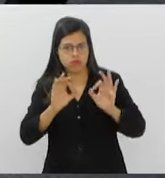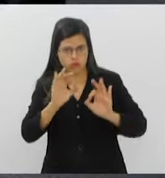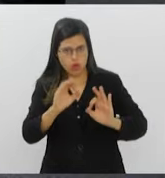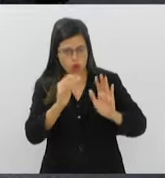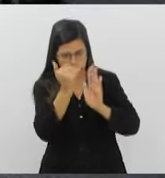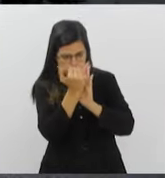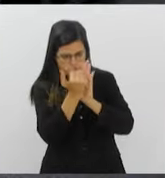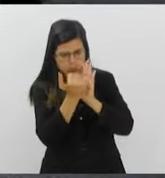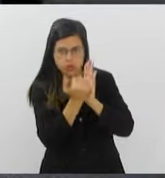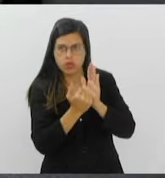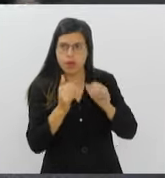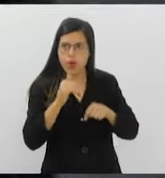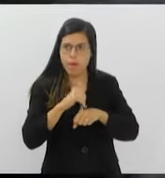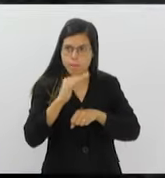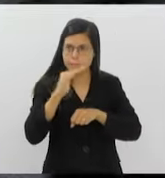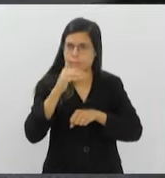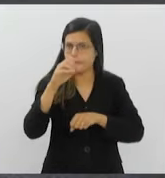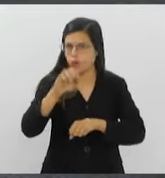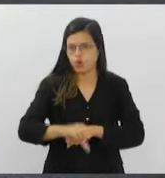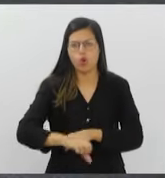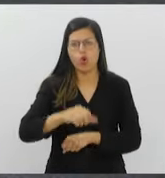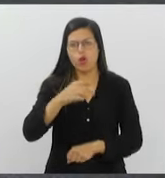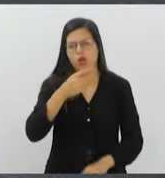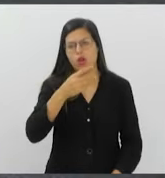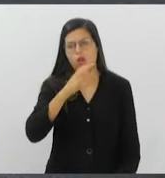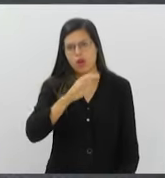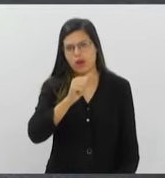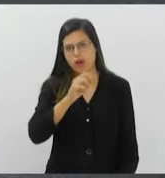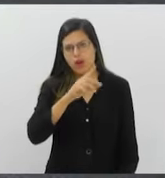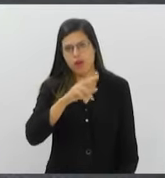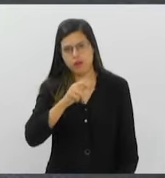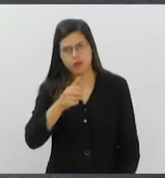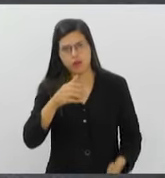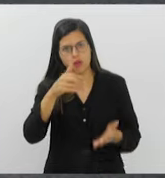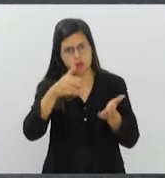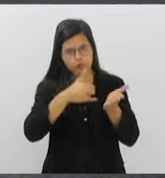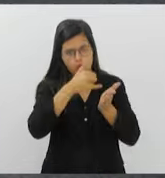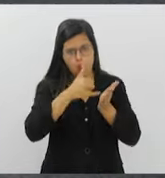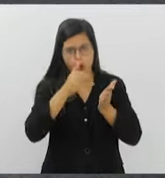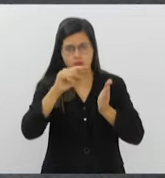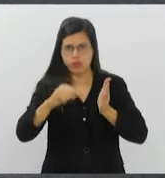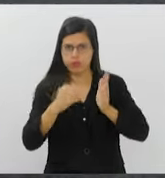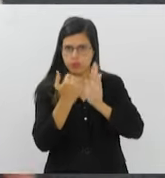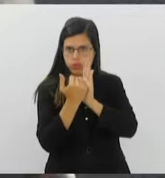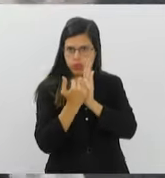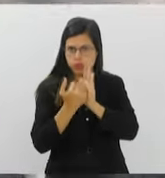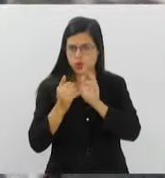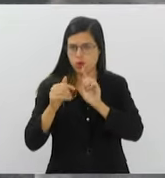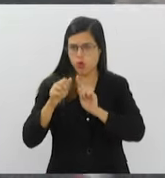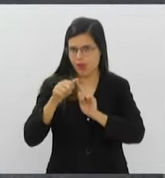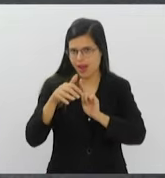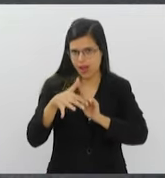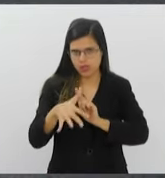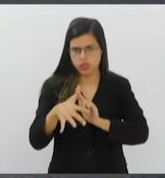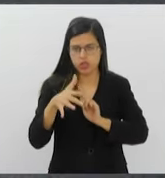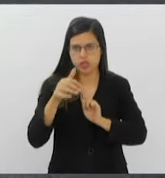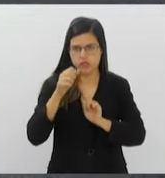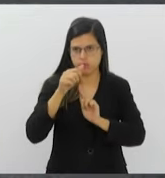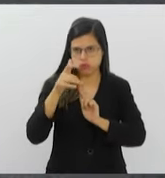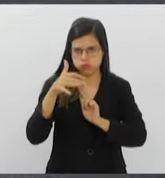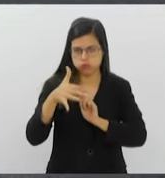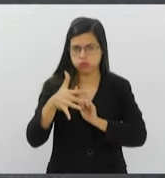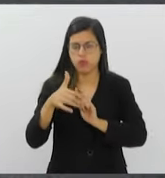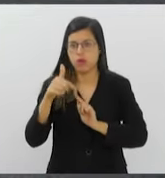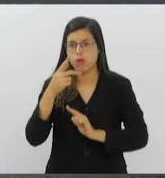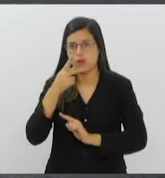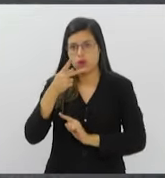O mais prejudicial é o carvão, segundo o óleo, terceiro o gás. Eu estou falando do gás